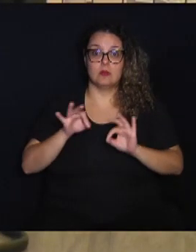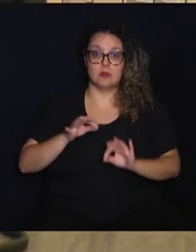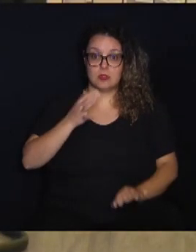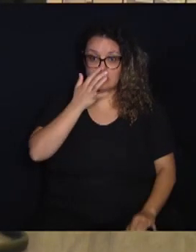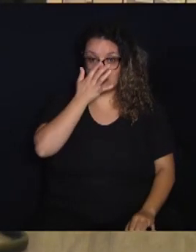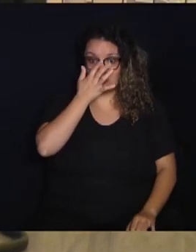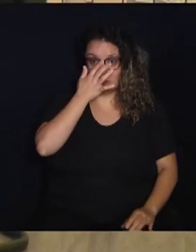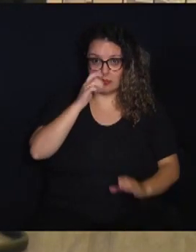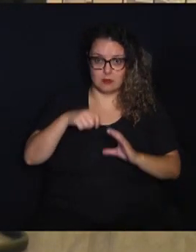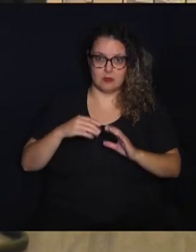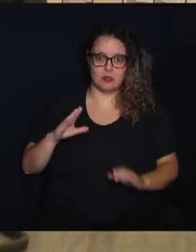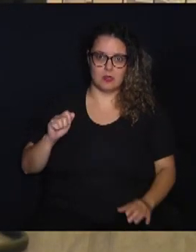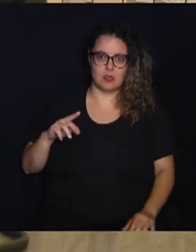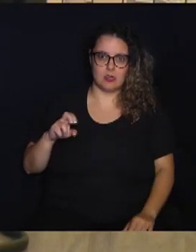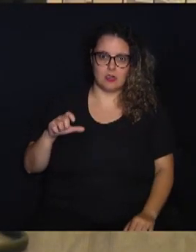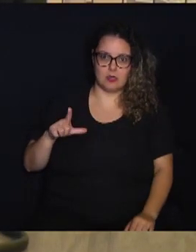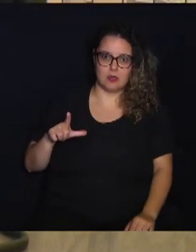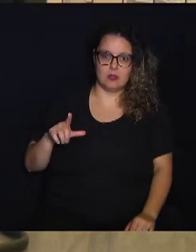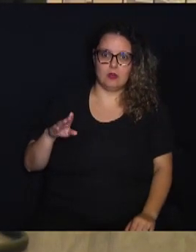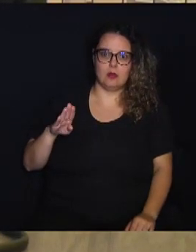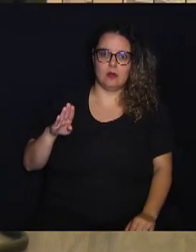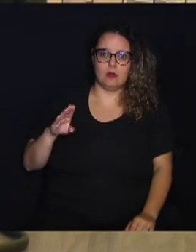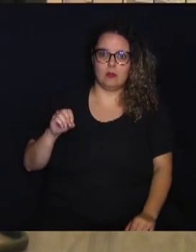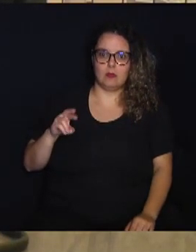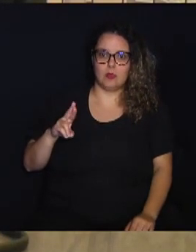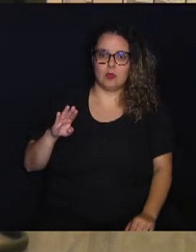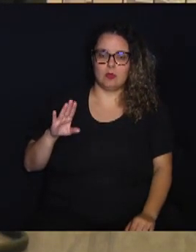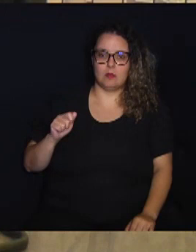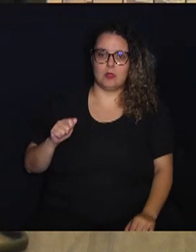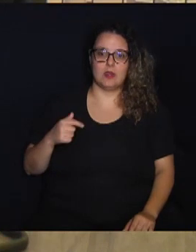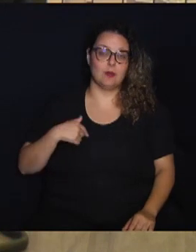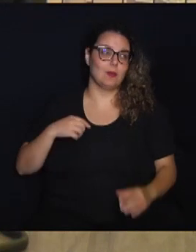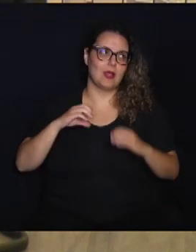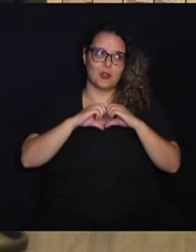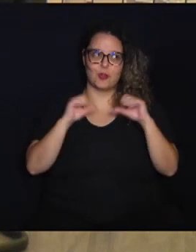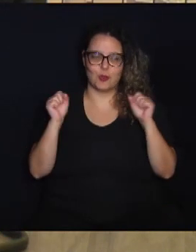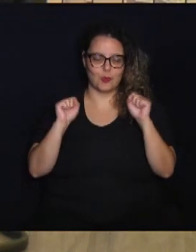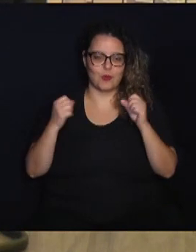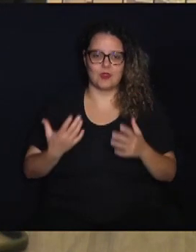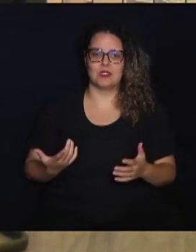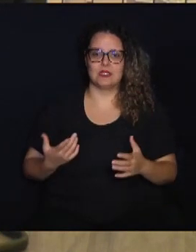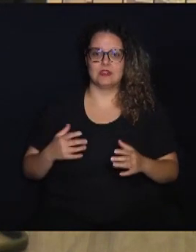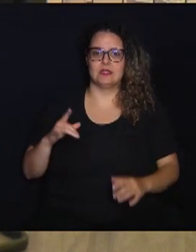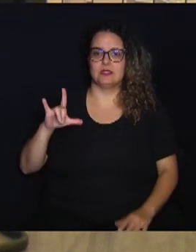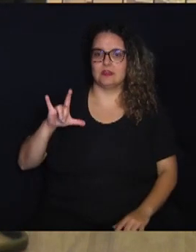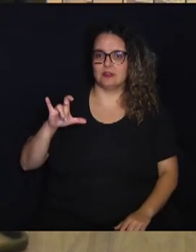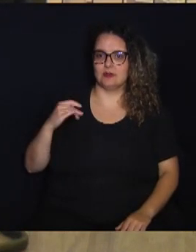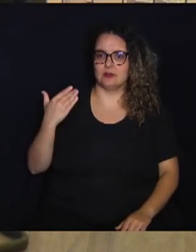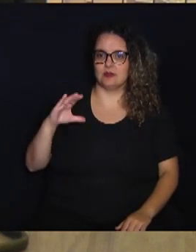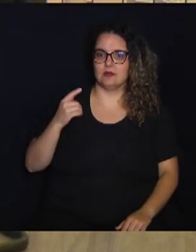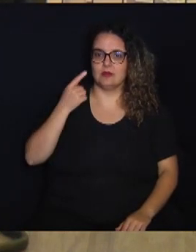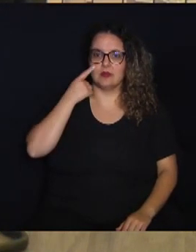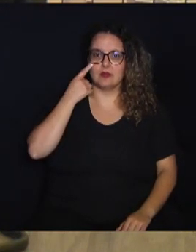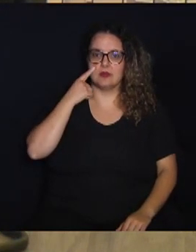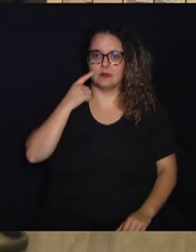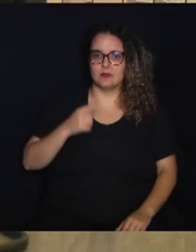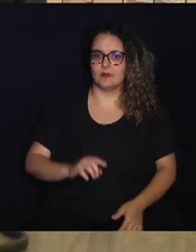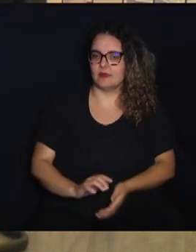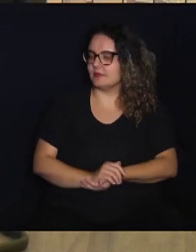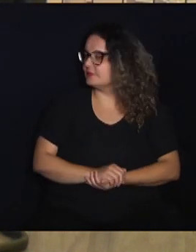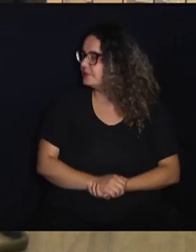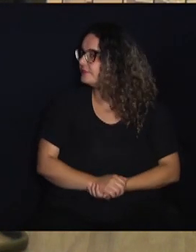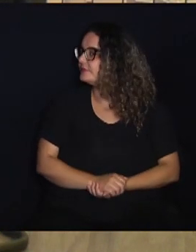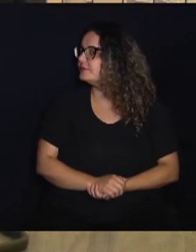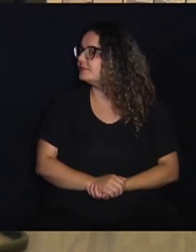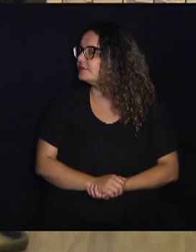Carol Borba, que eu amo, sou apaixonada pela Carol. Eu separei um vídeo que ela colocou no Instagram dela. Vamos ver se dá para soltar aqui com o